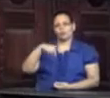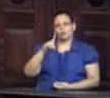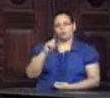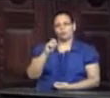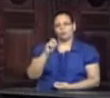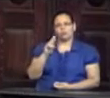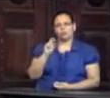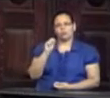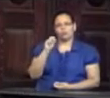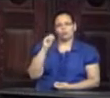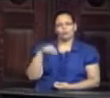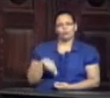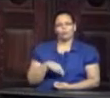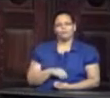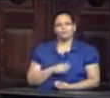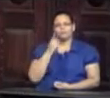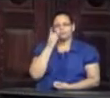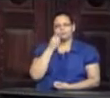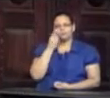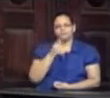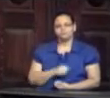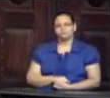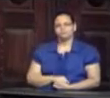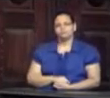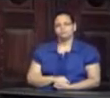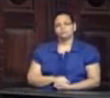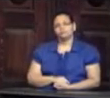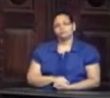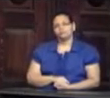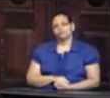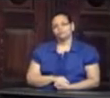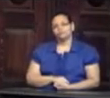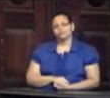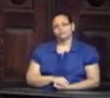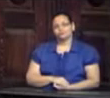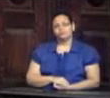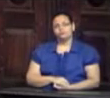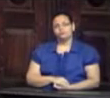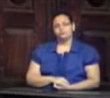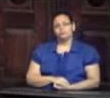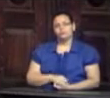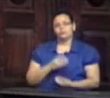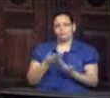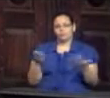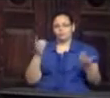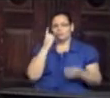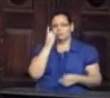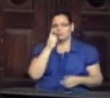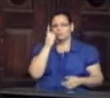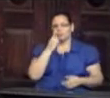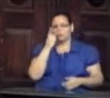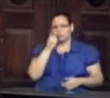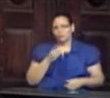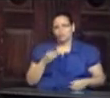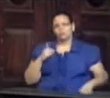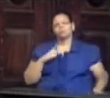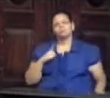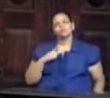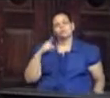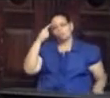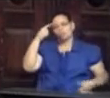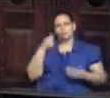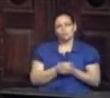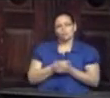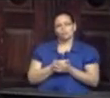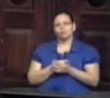Olá, boa noite. Estamos acompanhando a sessão extraordinária convocada pelo presidente Jorge Pisciani. Senhores deputados, o que está em jogo aqui é a decisão do